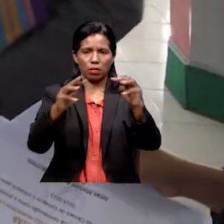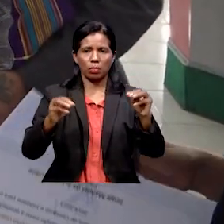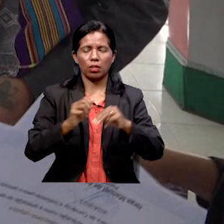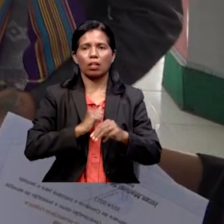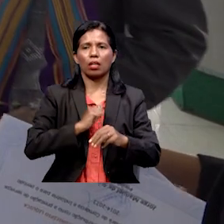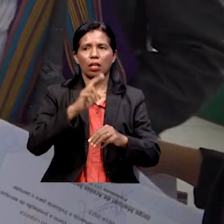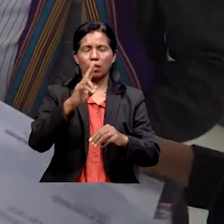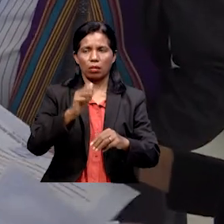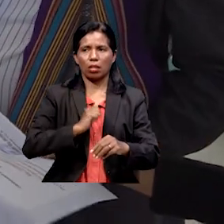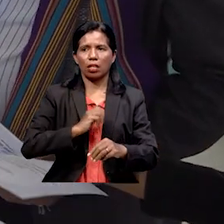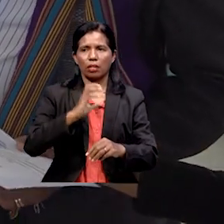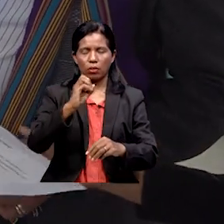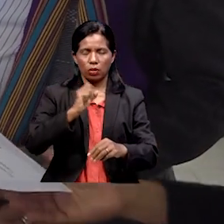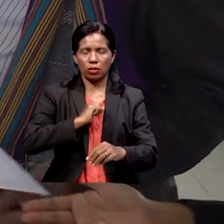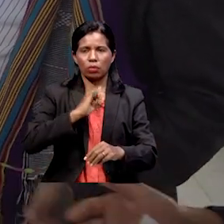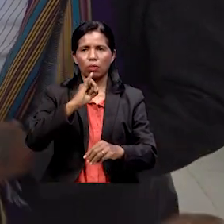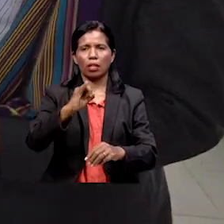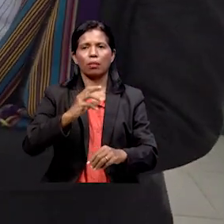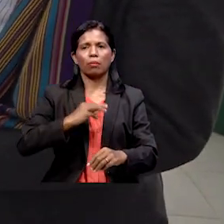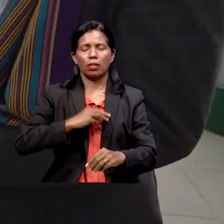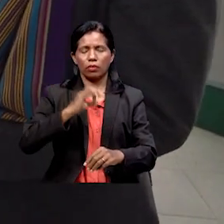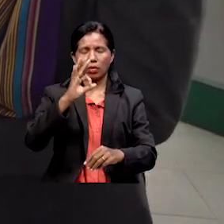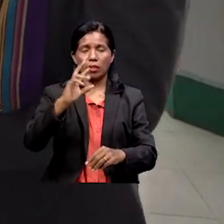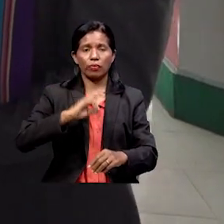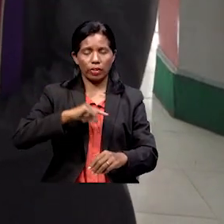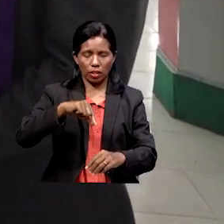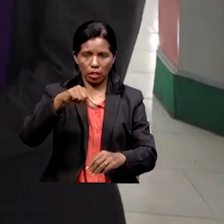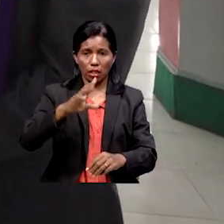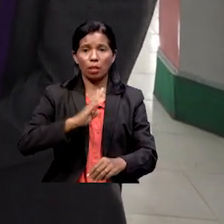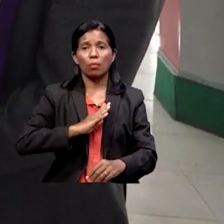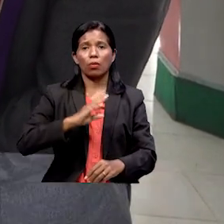Aileu, Ainaro, Covalima, Manufai, Viqueque,